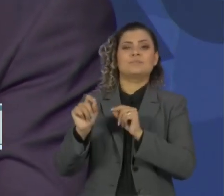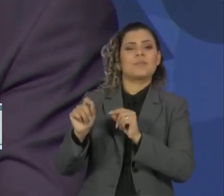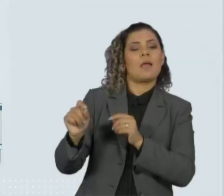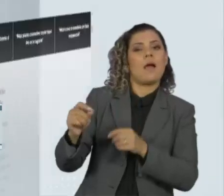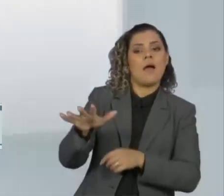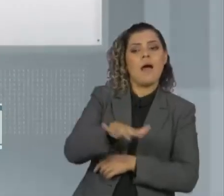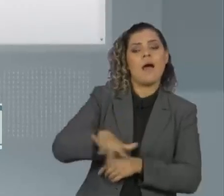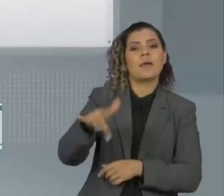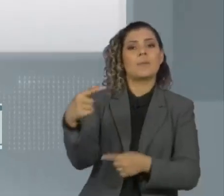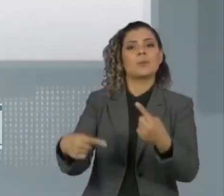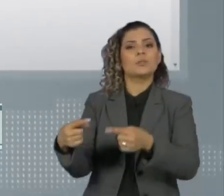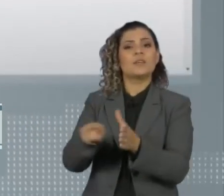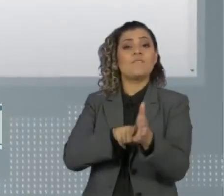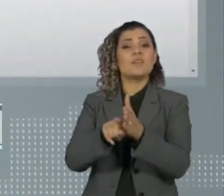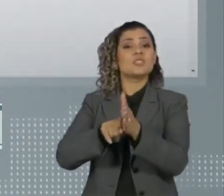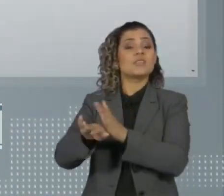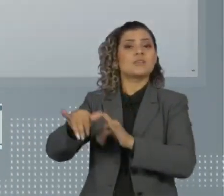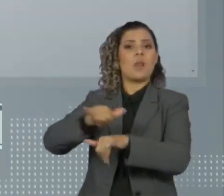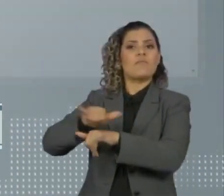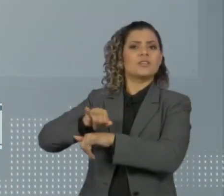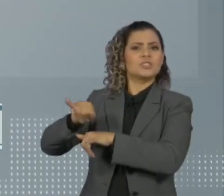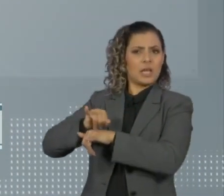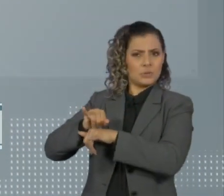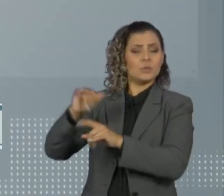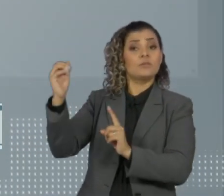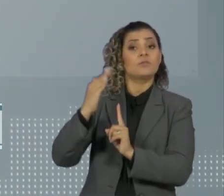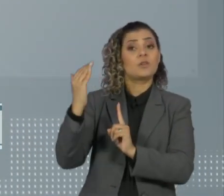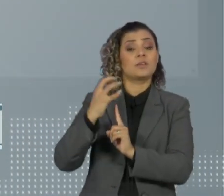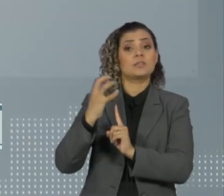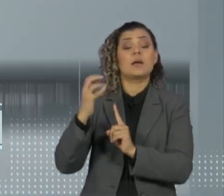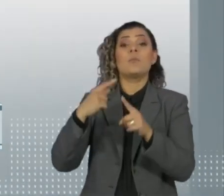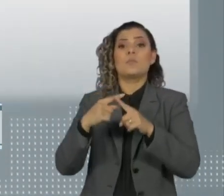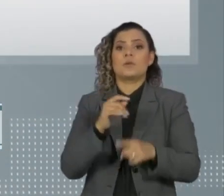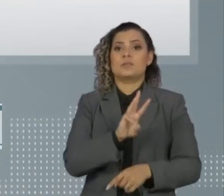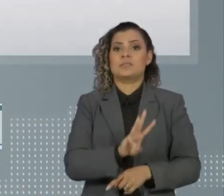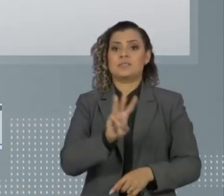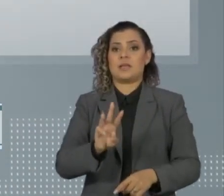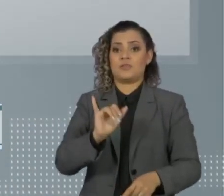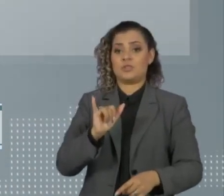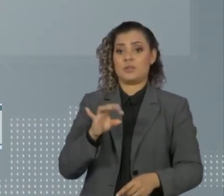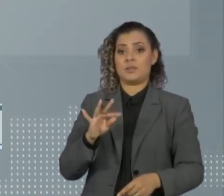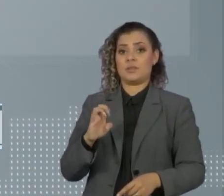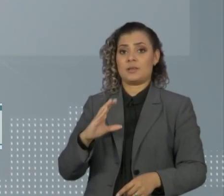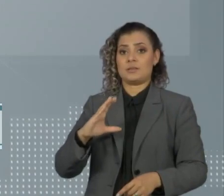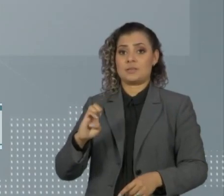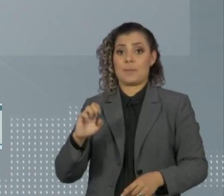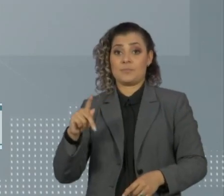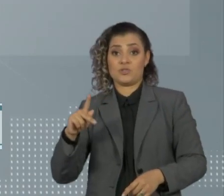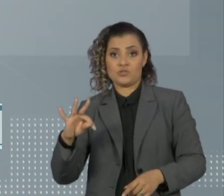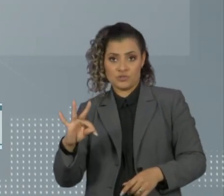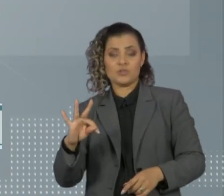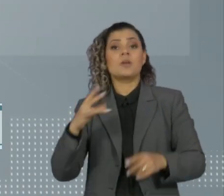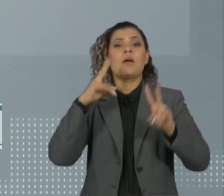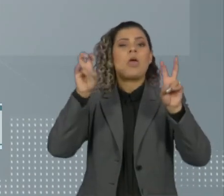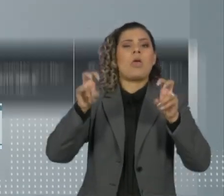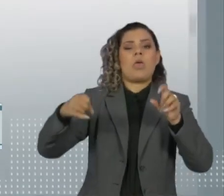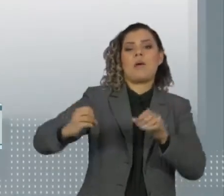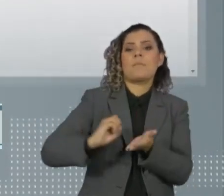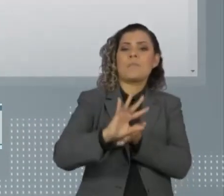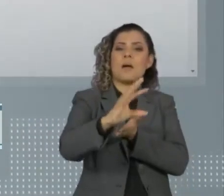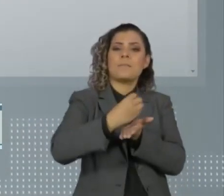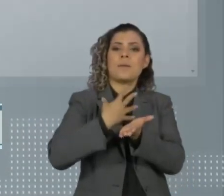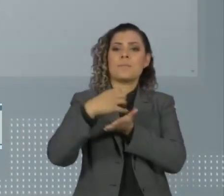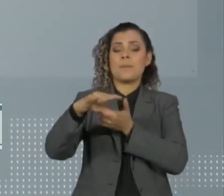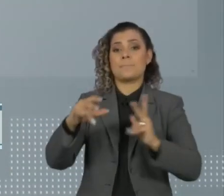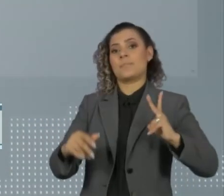direcionamento político nas investigações da Força Tarefa, depois que o site The Intercept Brasil publicou reportagens mostrando trocas de mensagens entre